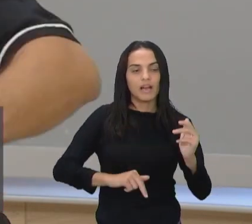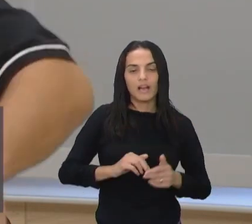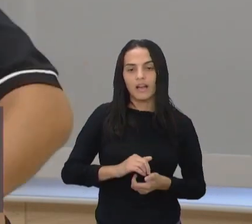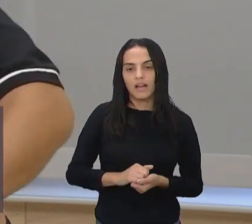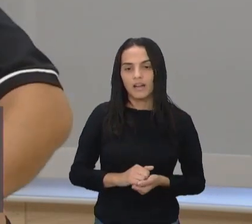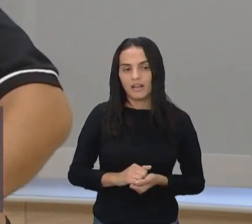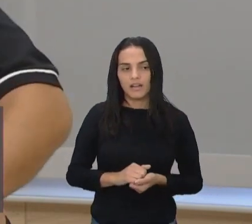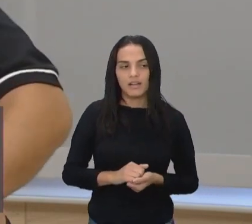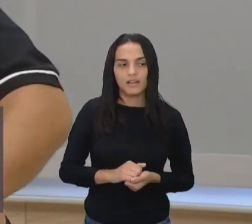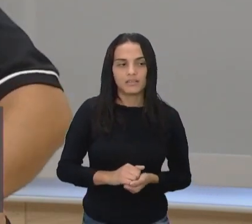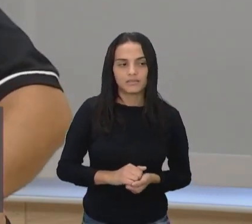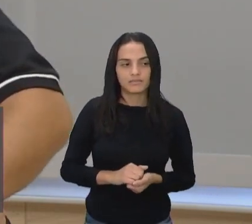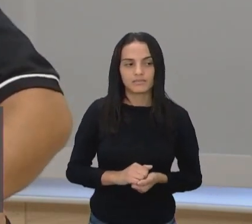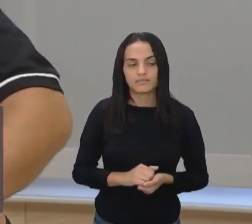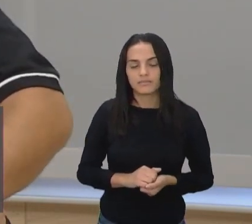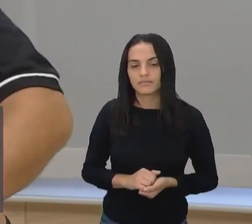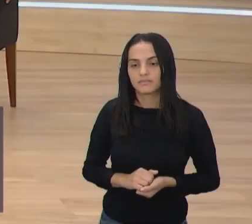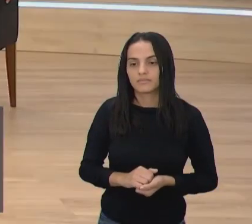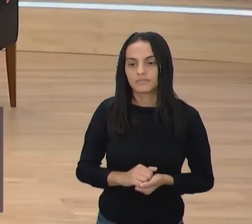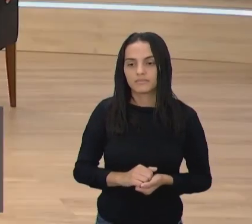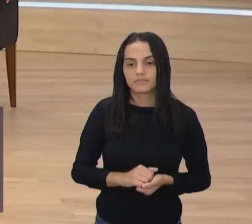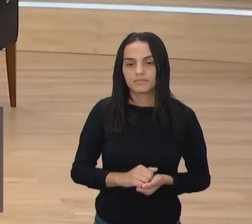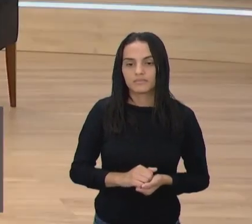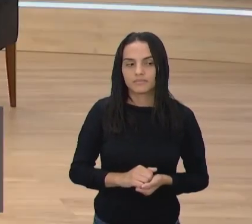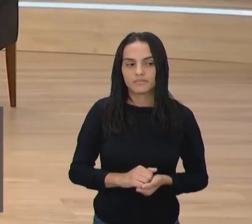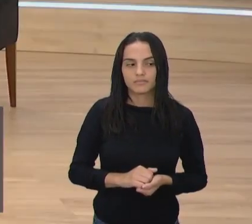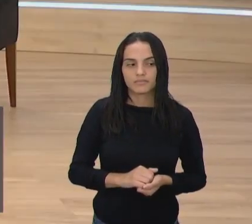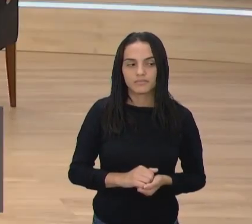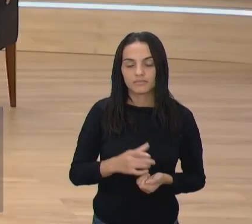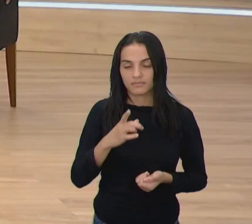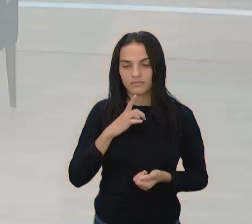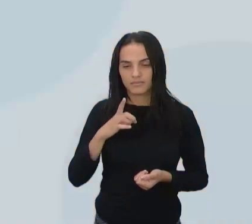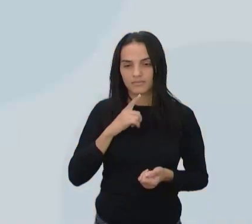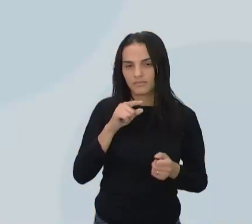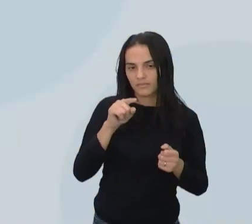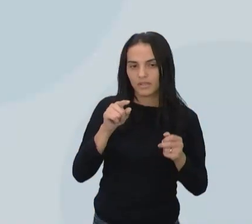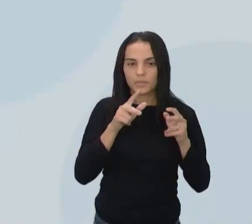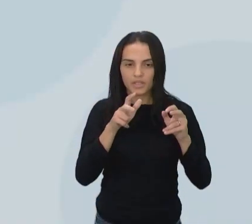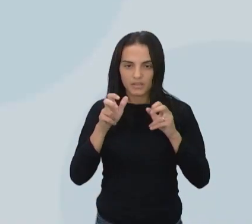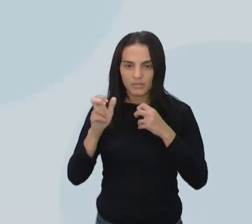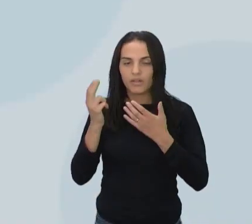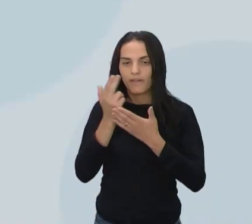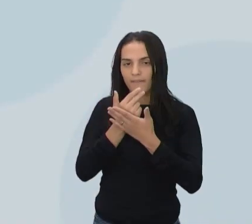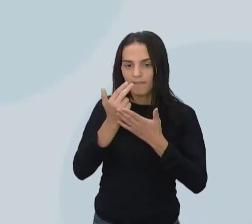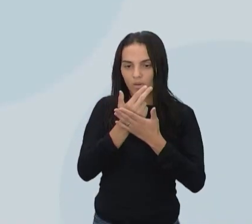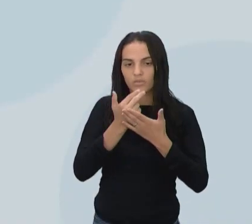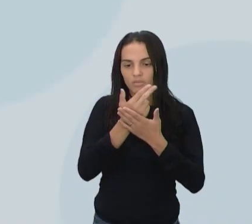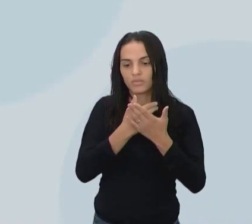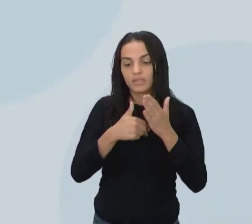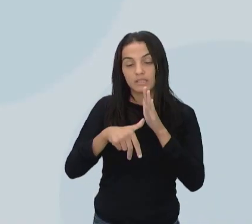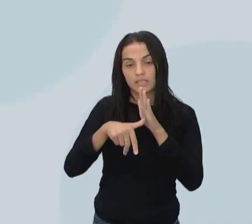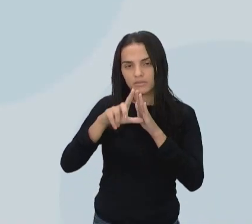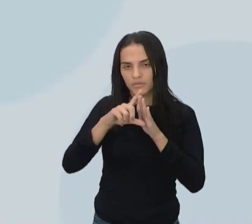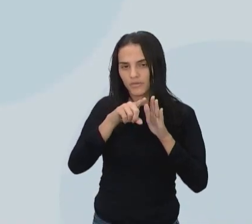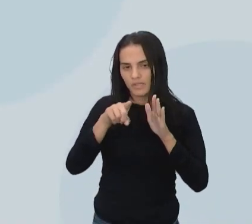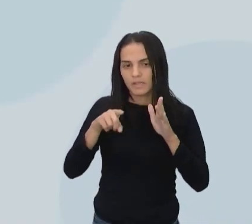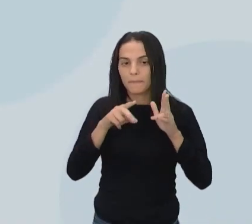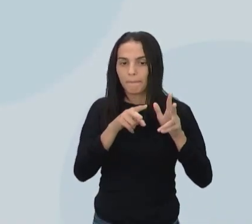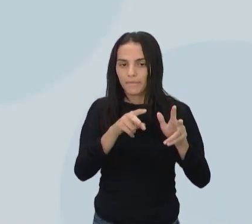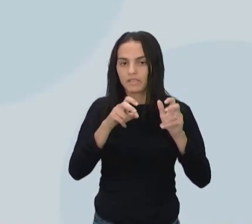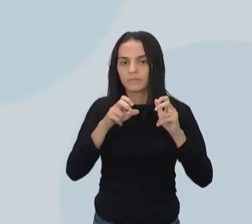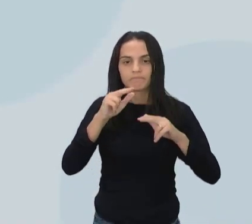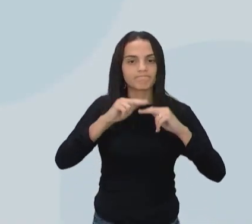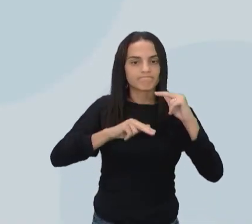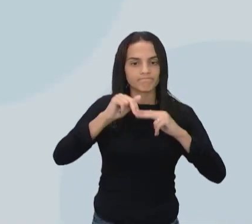é uma consequência da utilidade. Então, conforme a imagem anterior a gente observou, ele é um